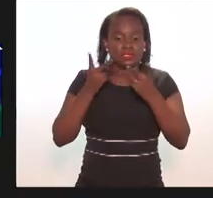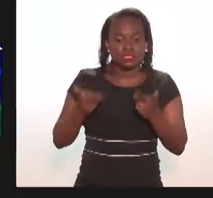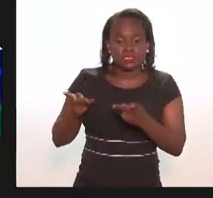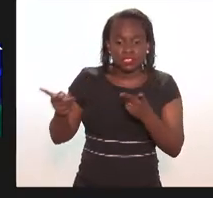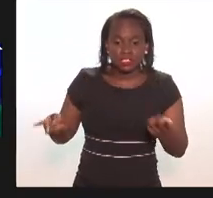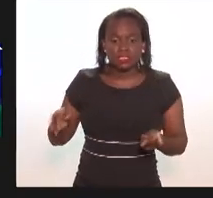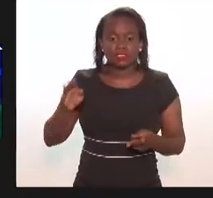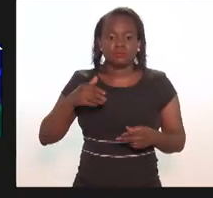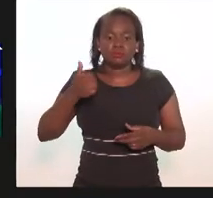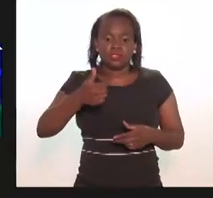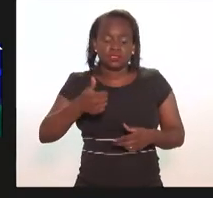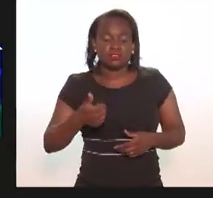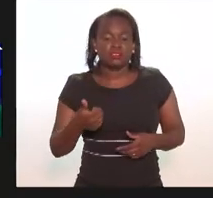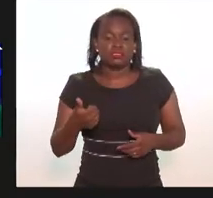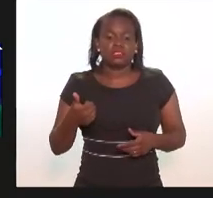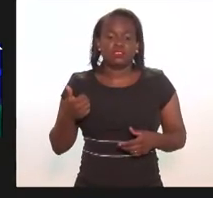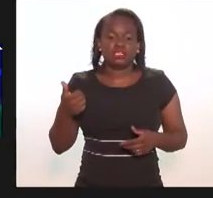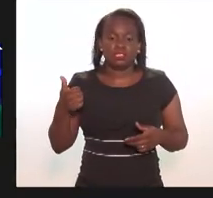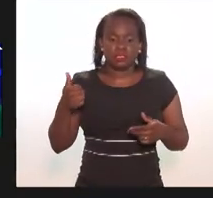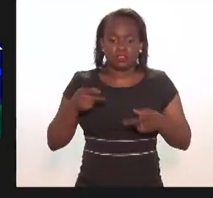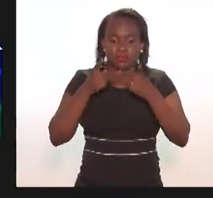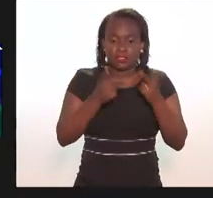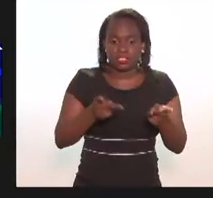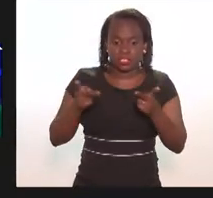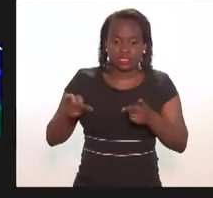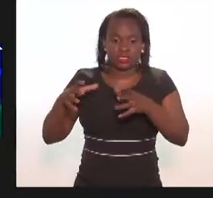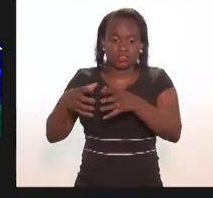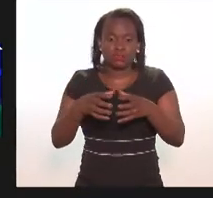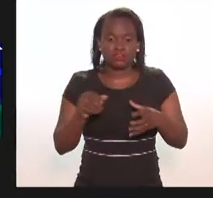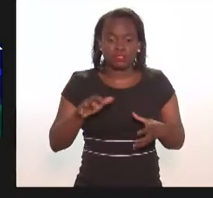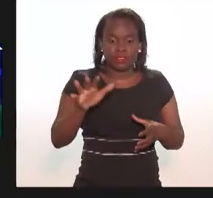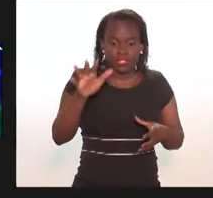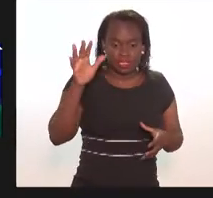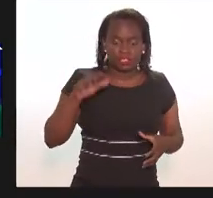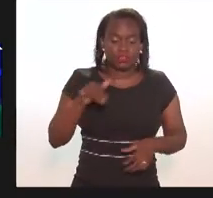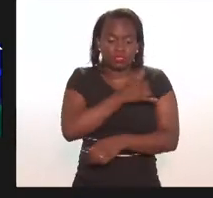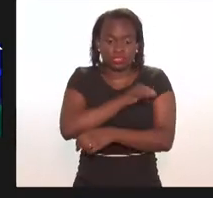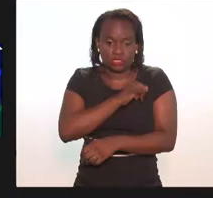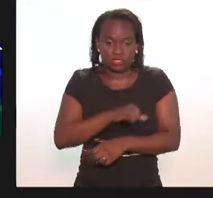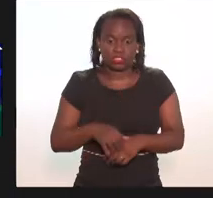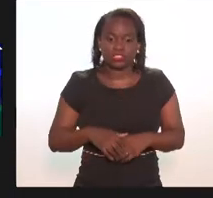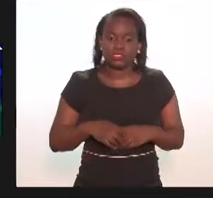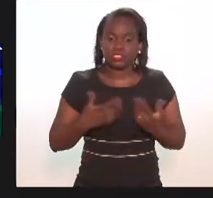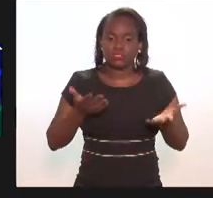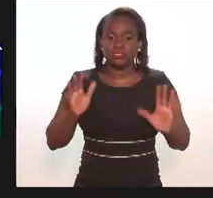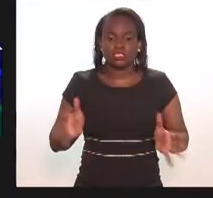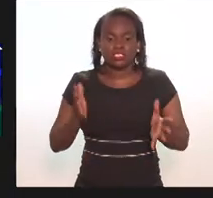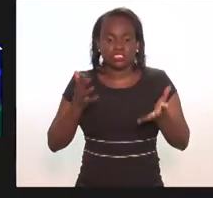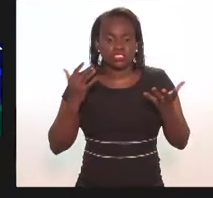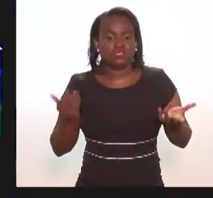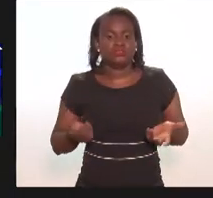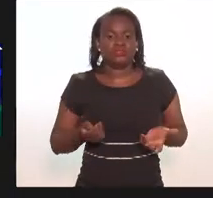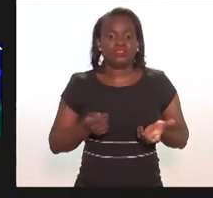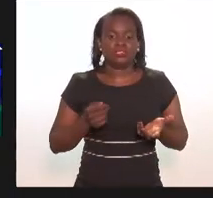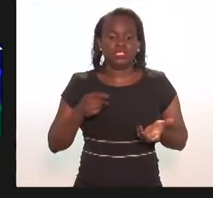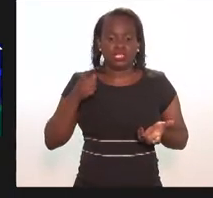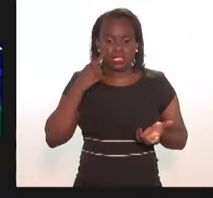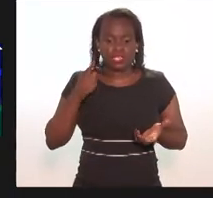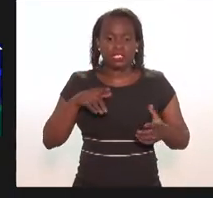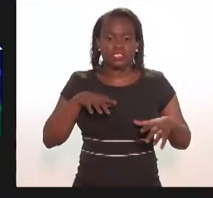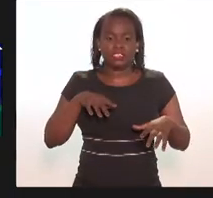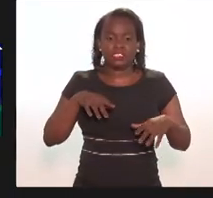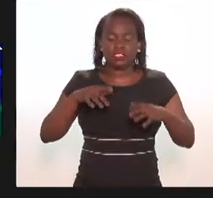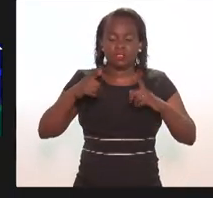visitando e priorizando as visitas nas comunidades, nas favelas do Rio de Janeiro, com incentivo de formação